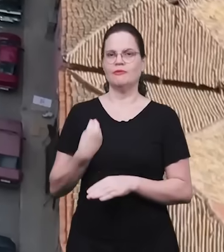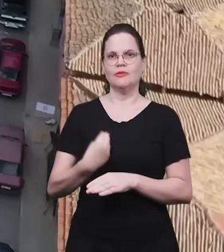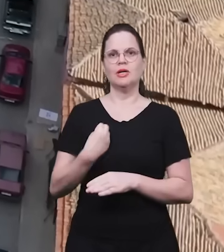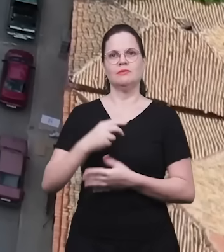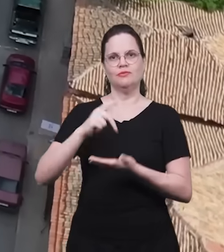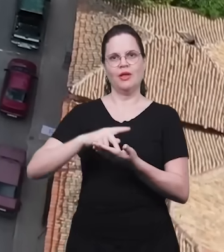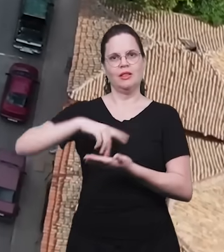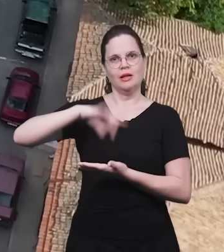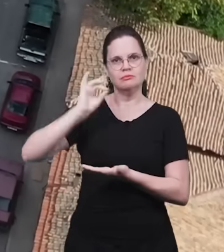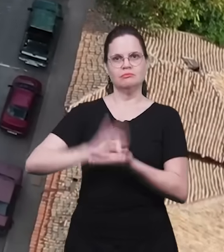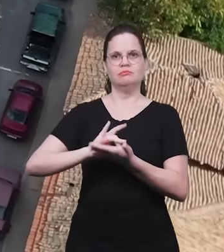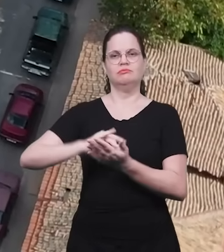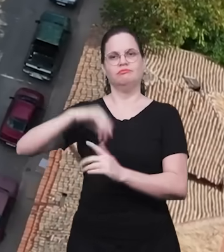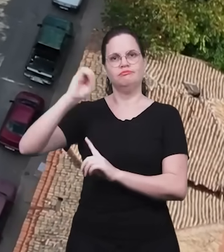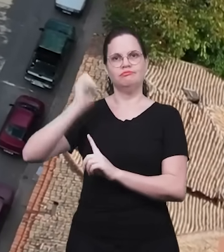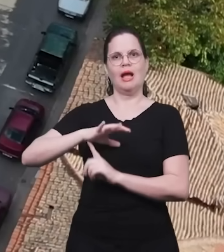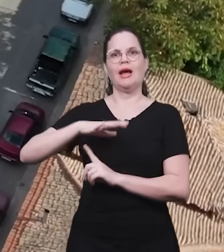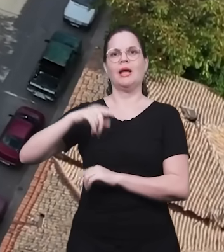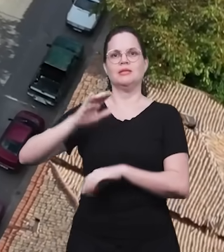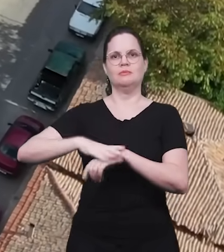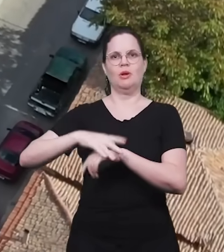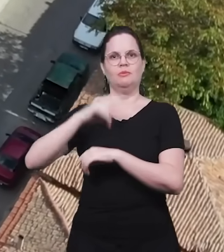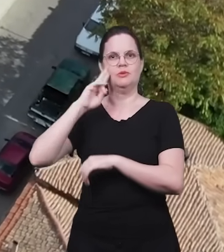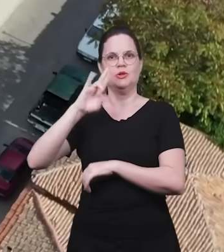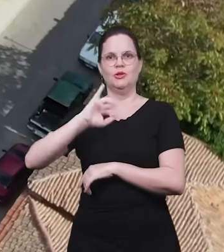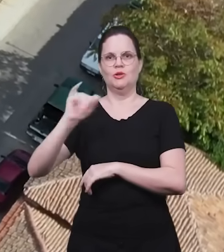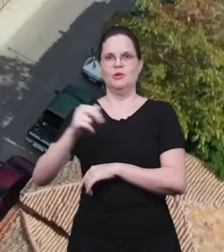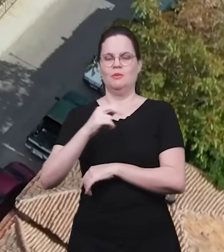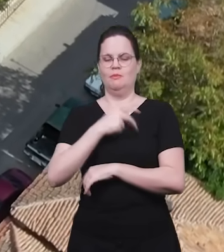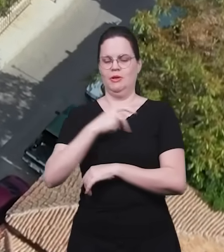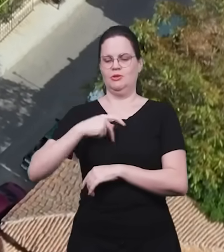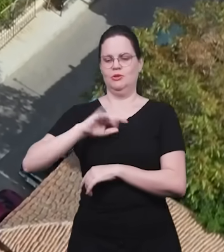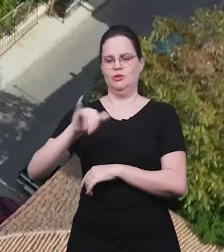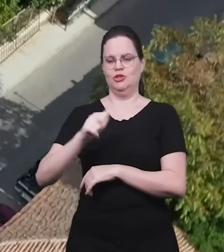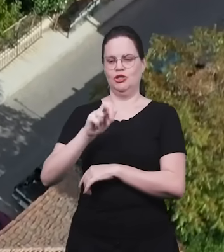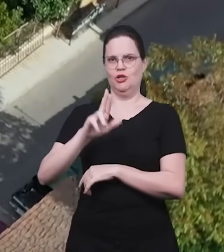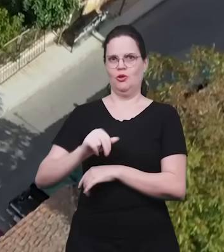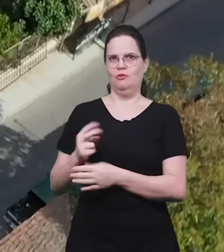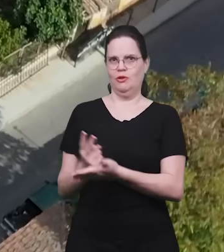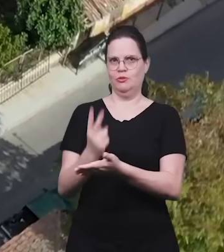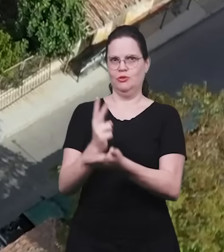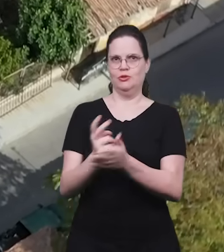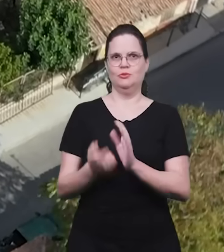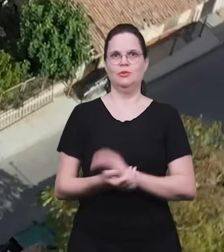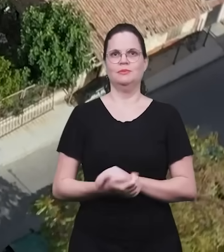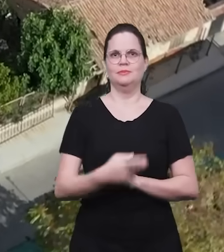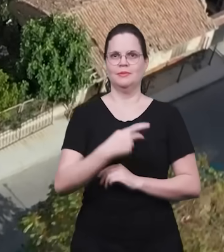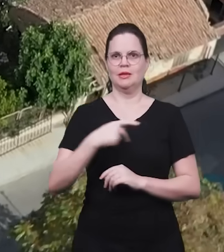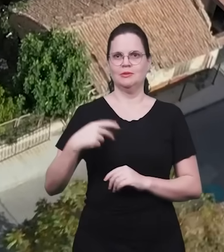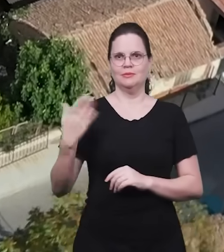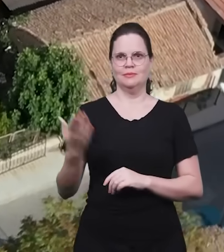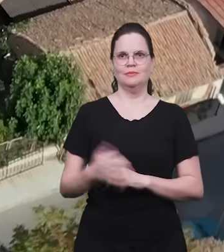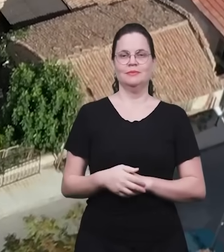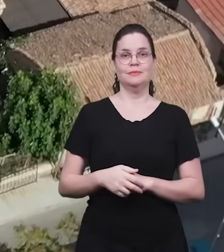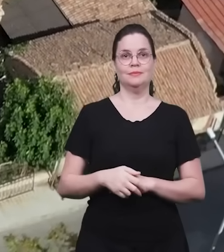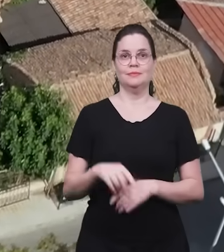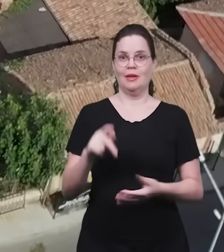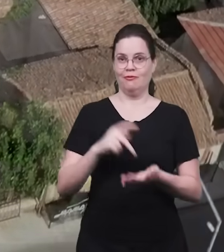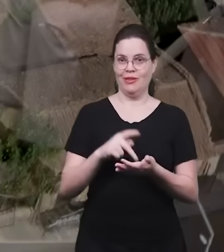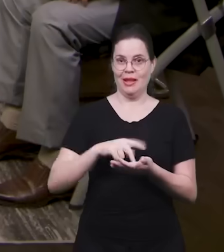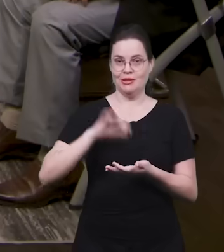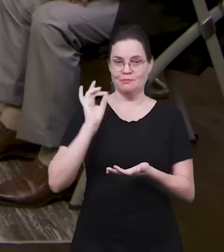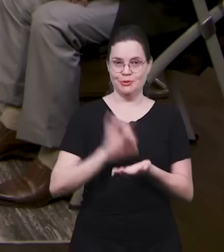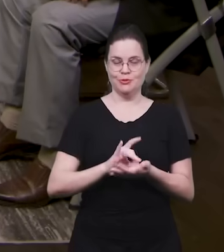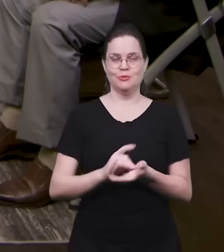vivendo debaixo da verdade absoluta. O pastor Jerônimo vai dar continuidade aqui. Então, pastor Jerônimo. A